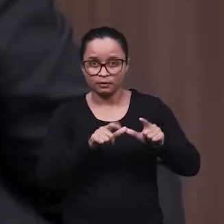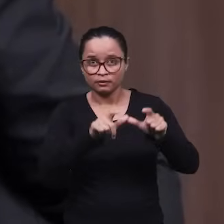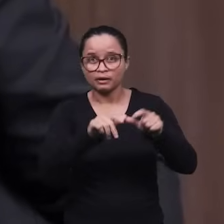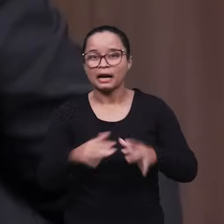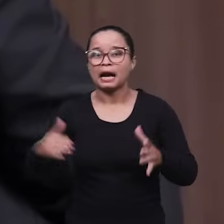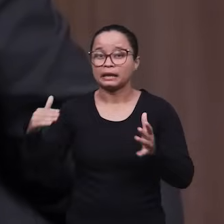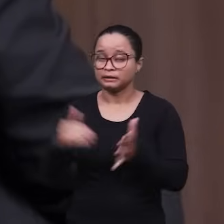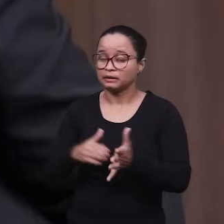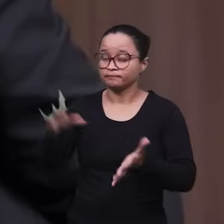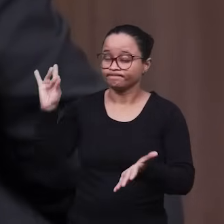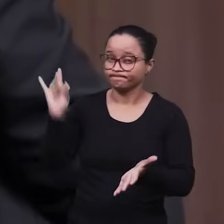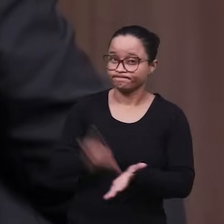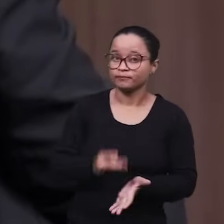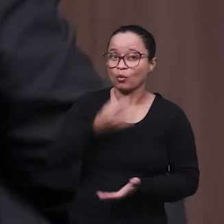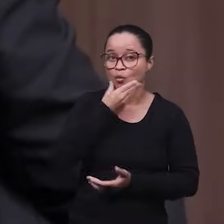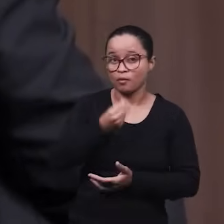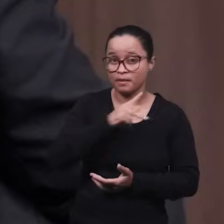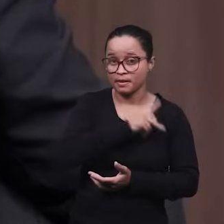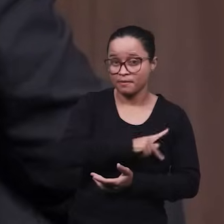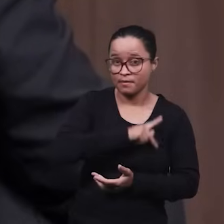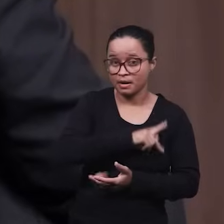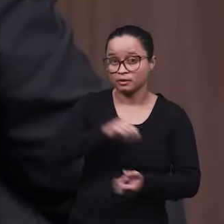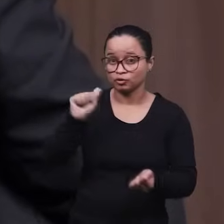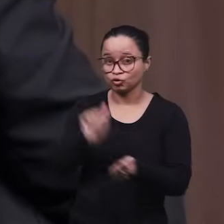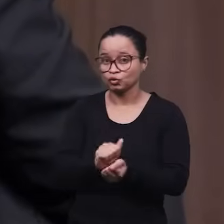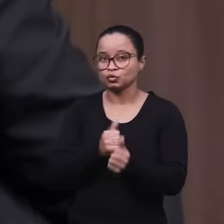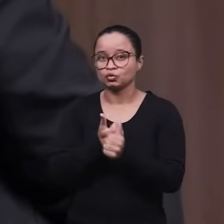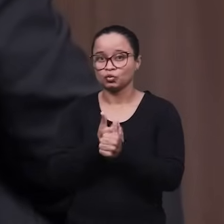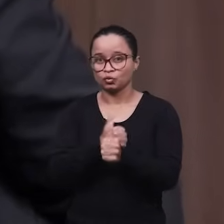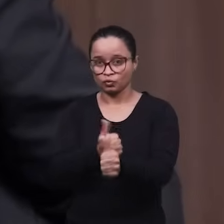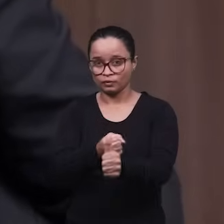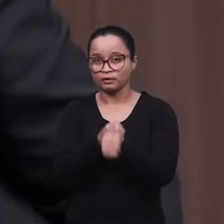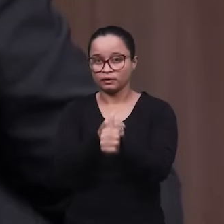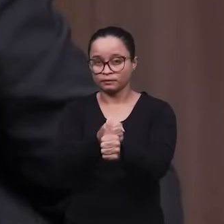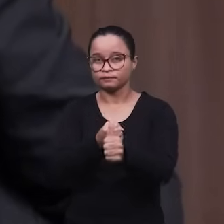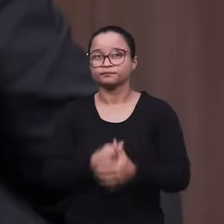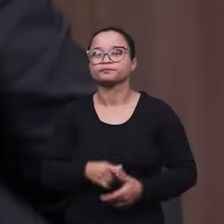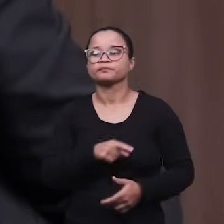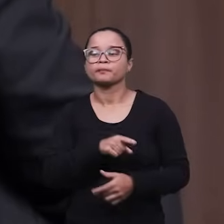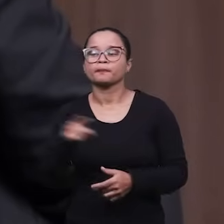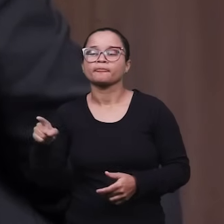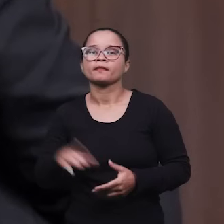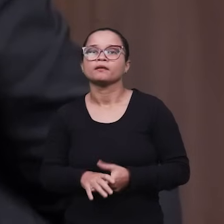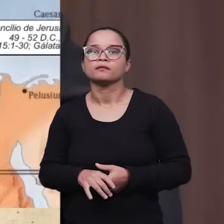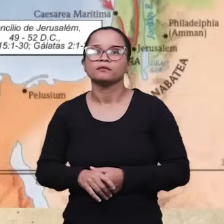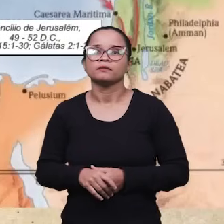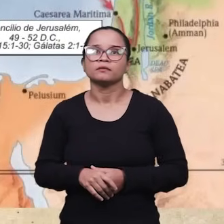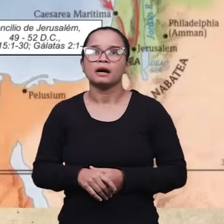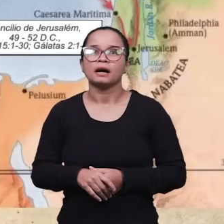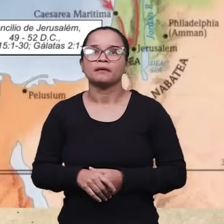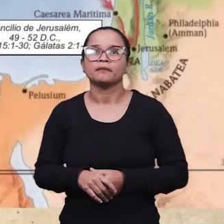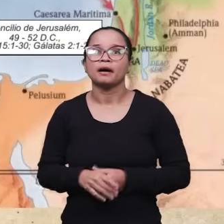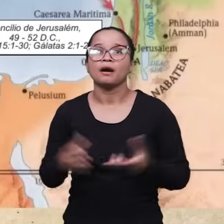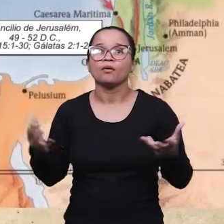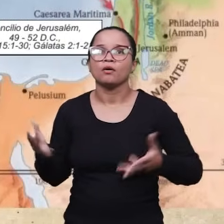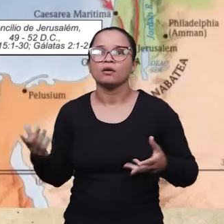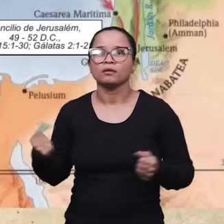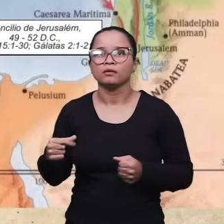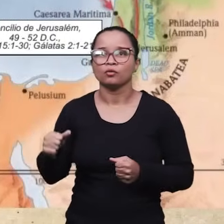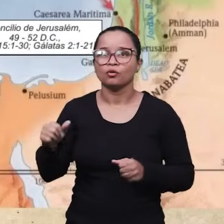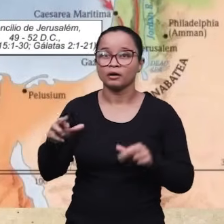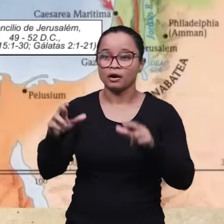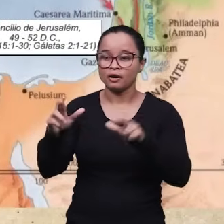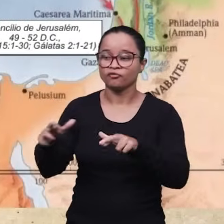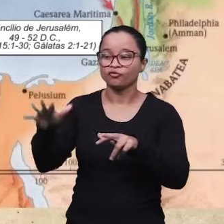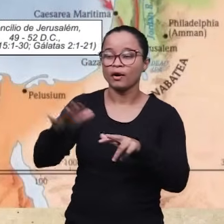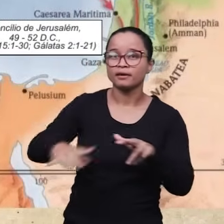fato, Paulo, agora junto com Silas, vão empreender, passando então por algumas